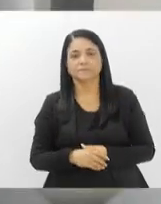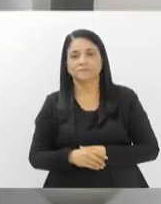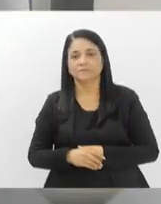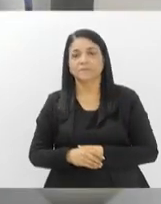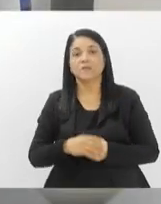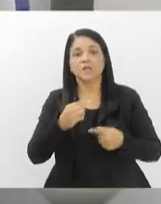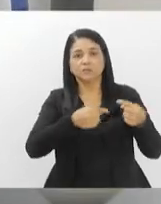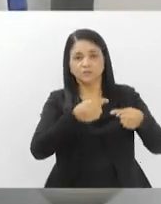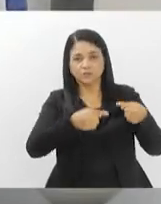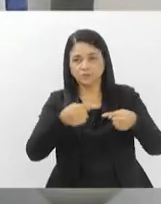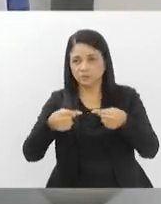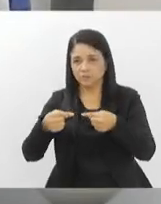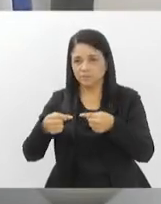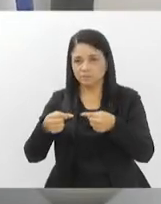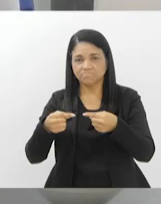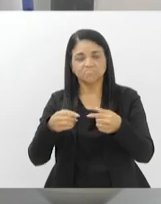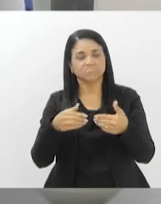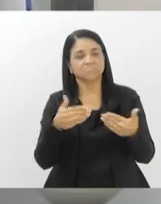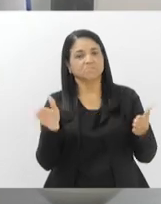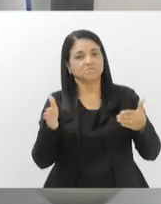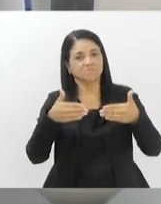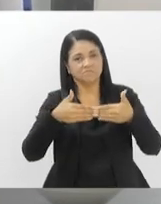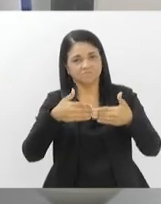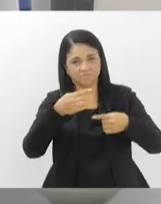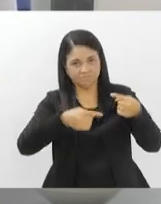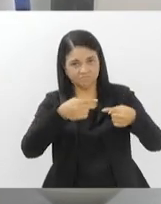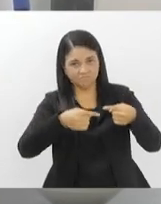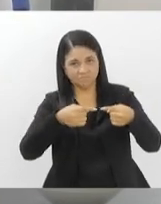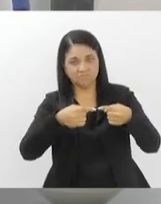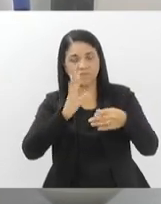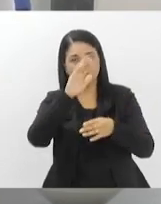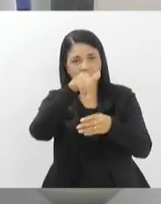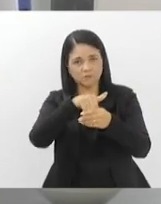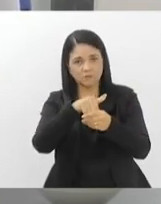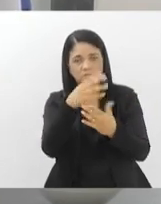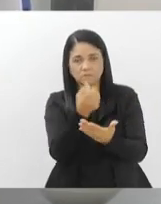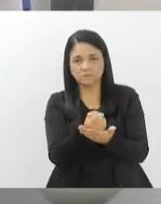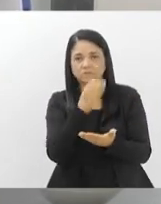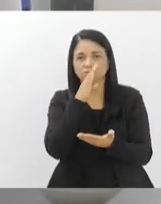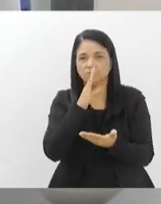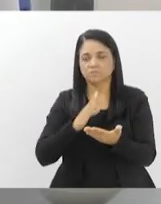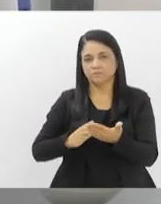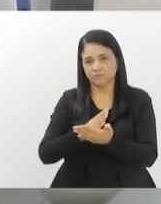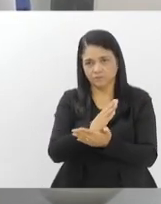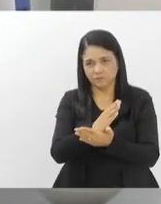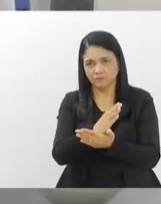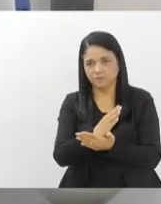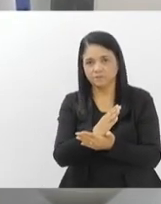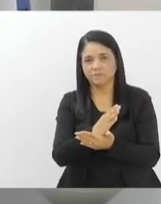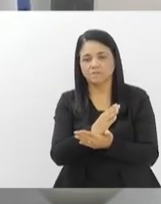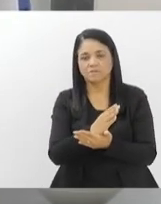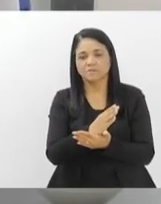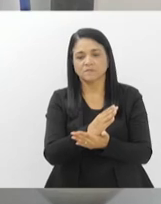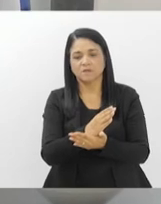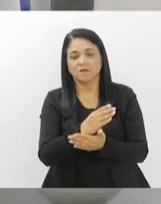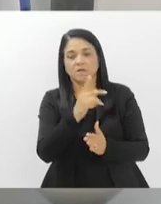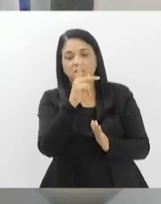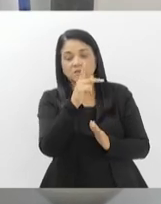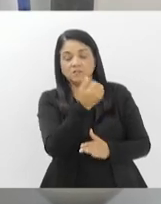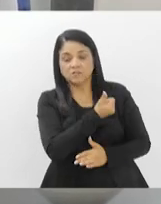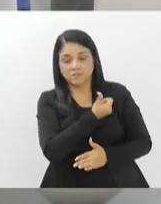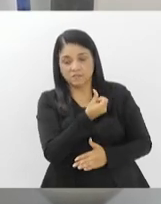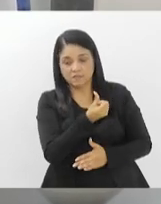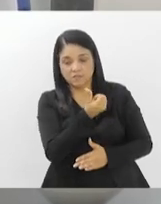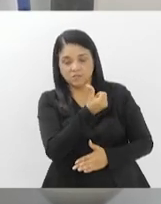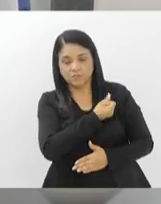Em discussão, não havendo o que queira discutir, encerrada a discussão, em votação, senhores que aprovam, permaneçam como estão, aprovado. Item